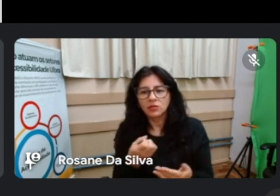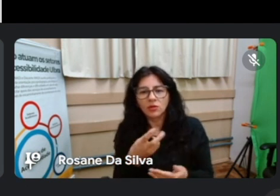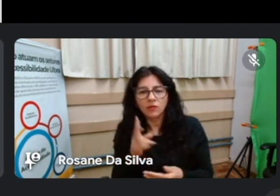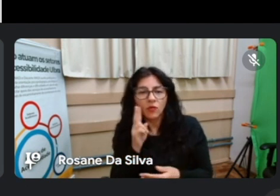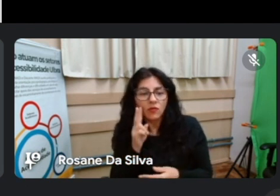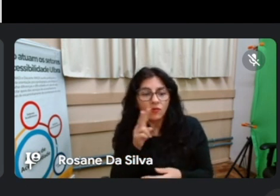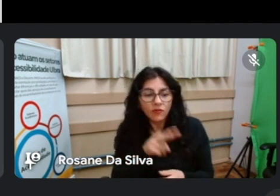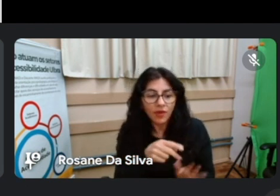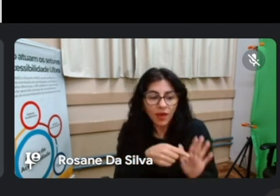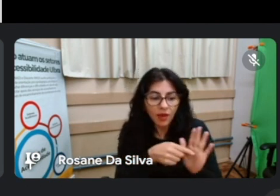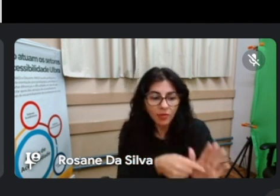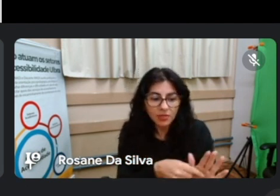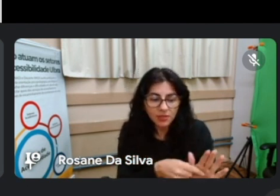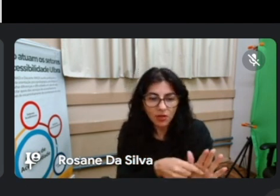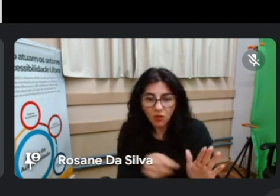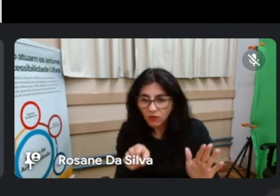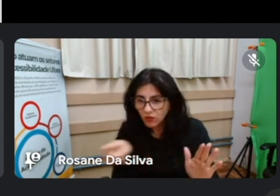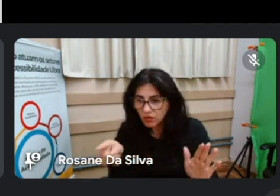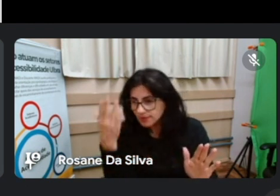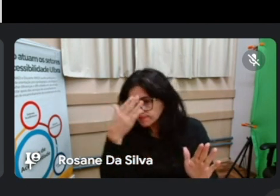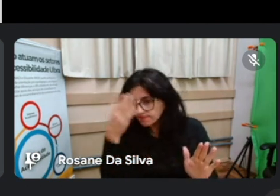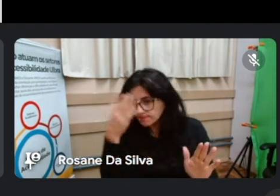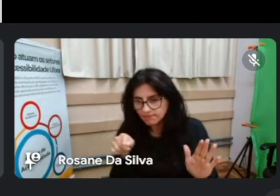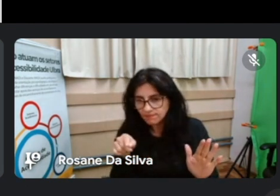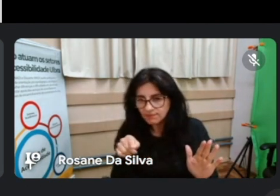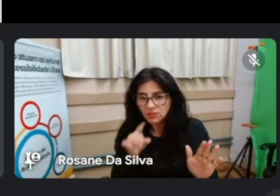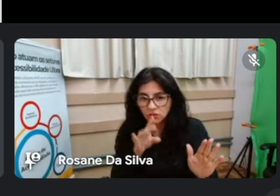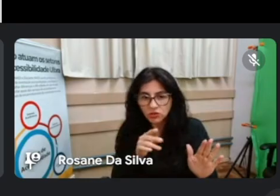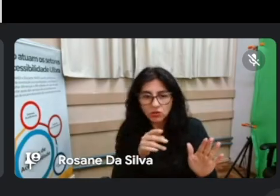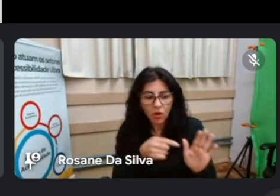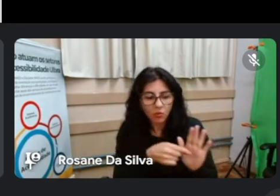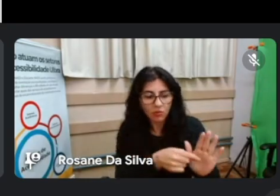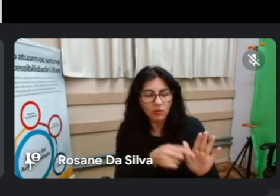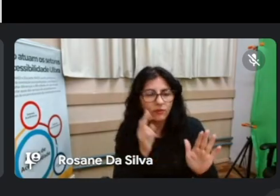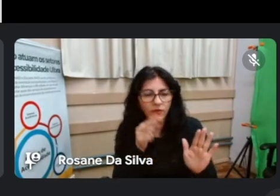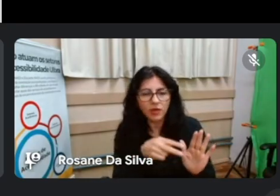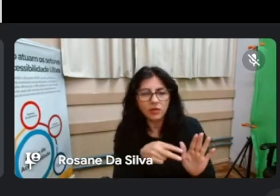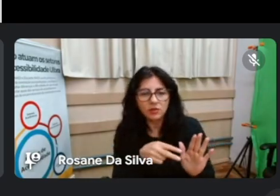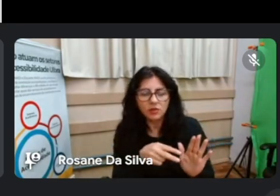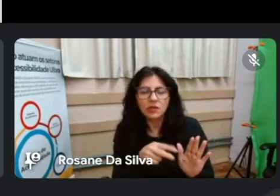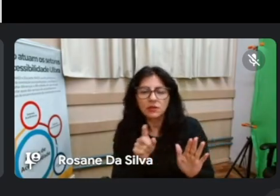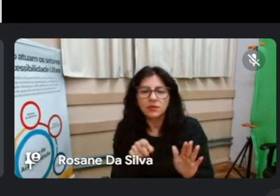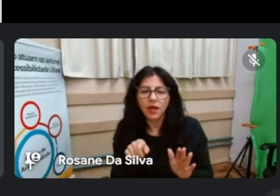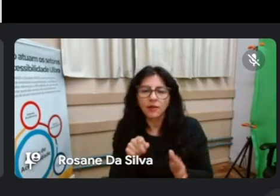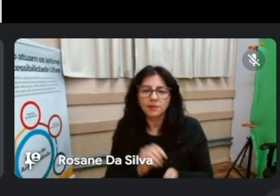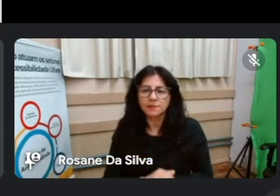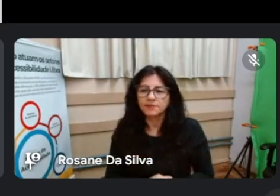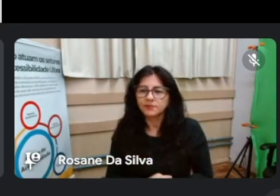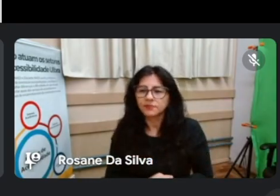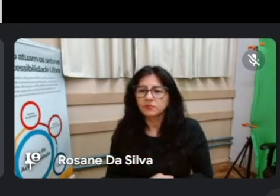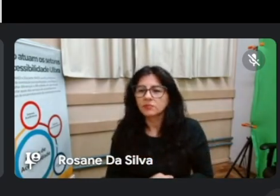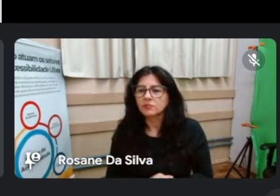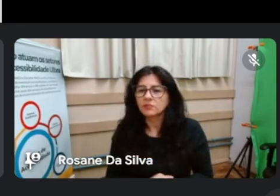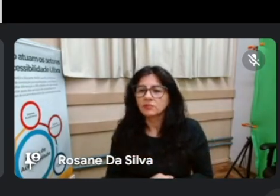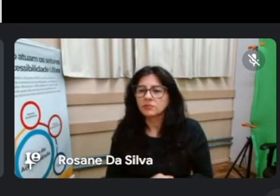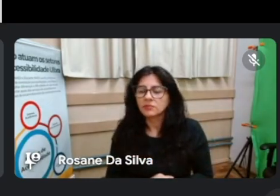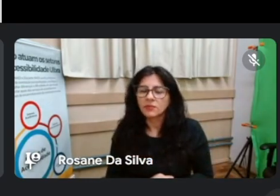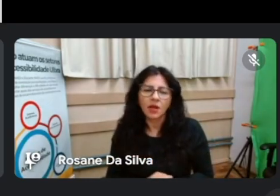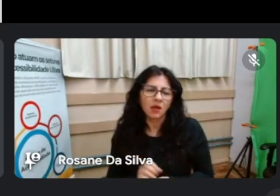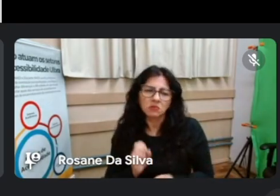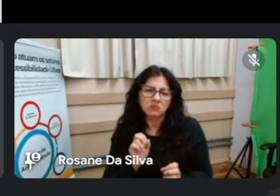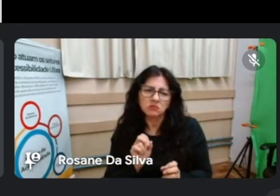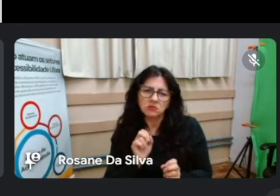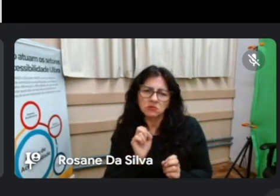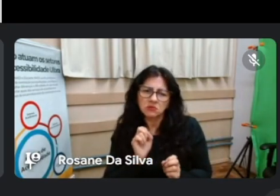vou enxergá-los Ok então é não vê se tu Consegues colocar aí tá ou se preferir também tá tranquilo a gente